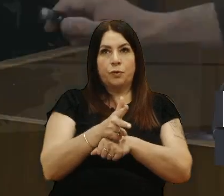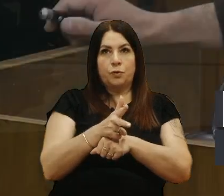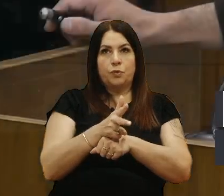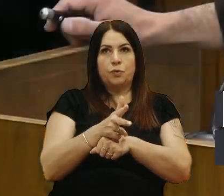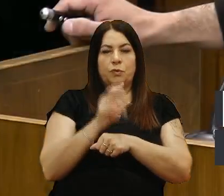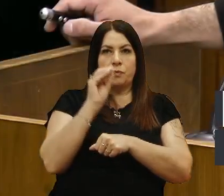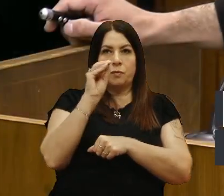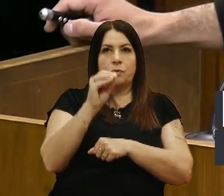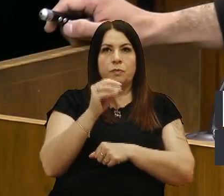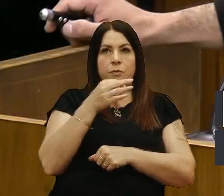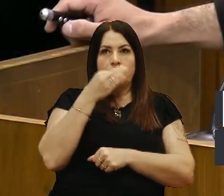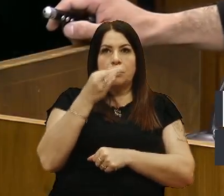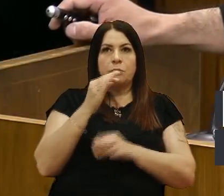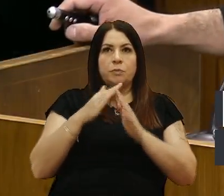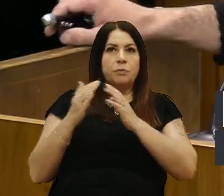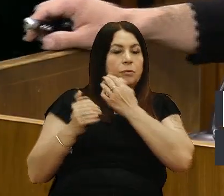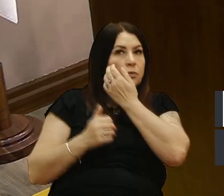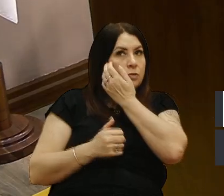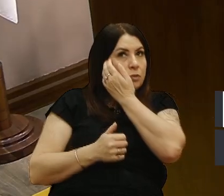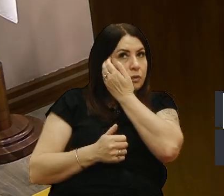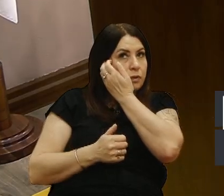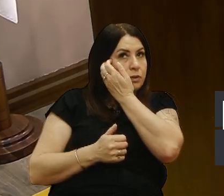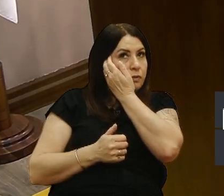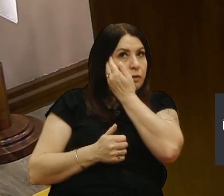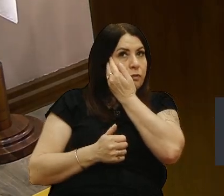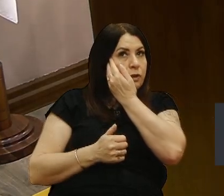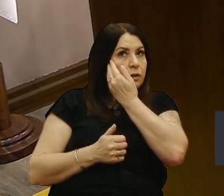foi lá um depoimento com os moradores.